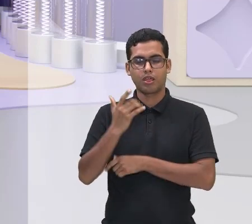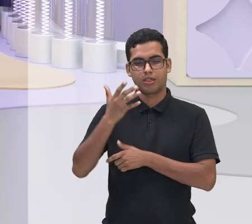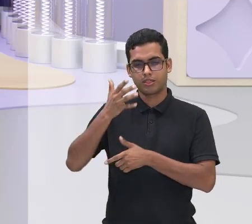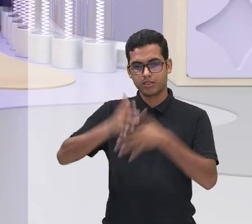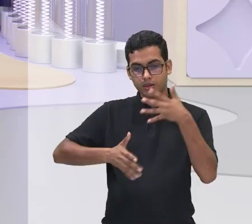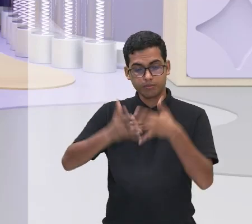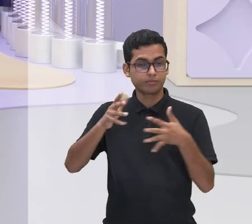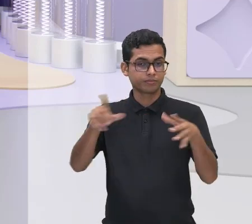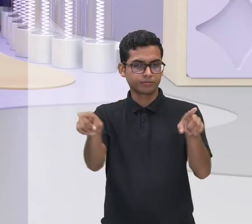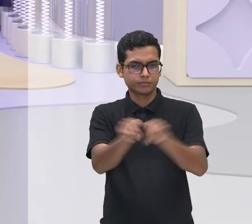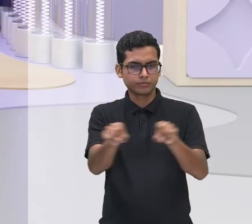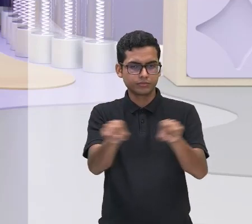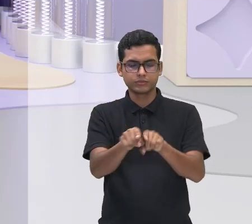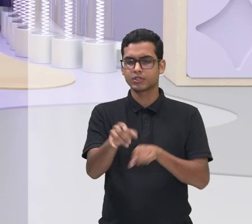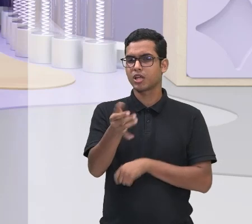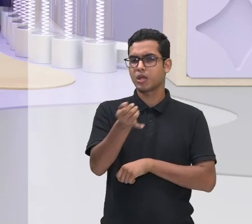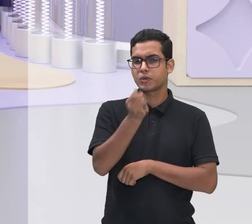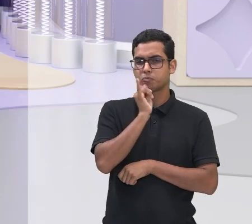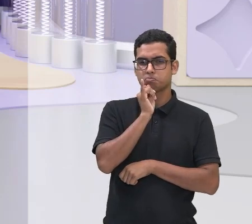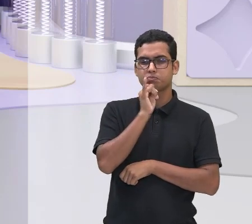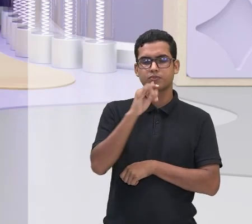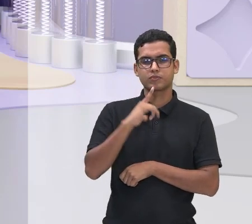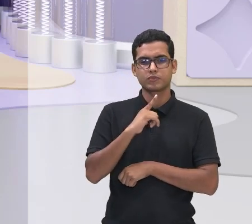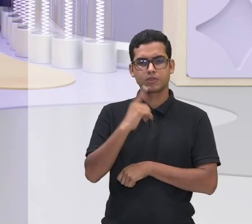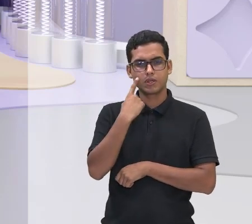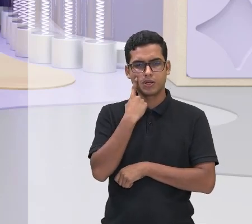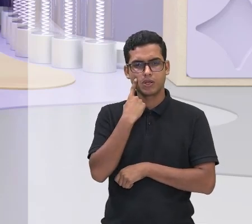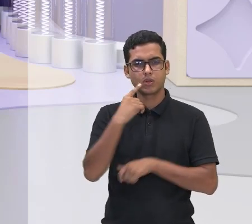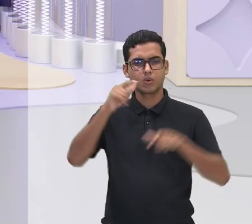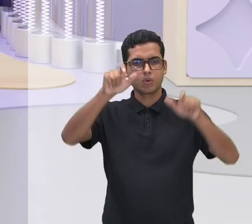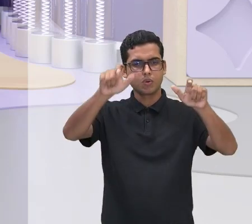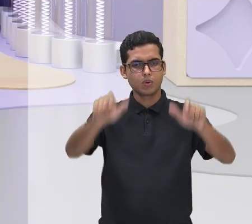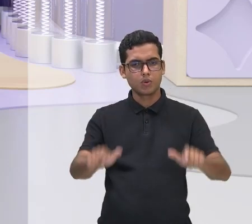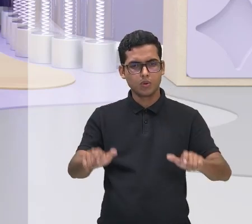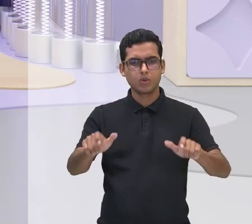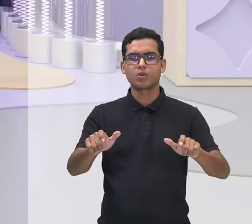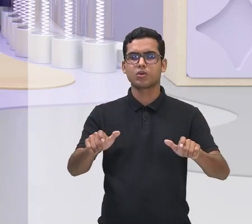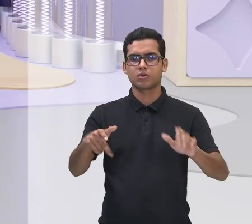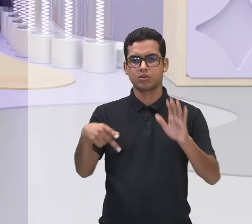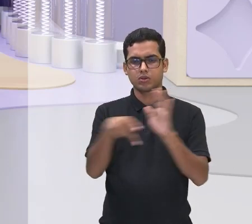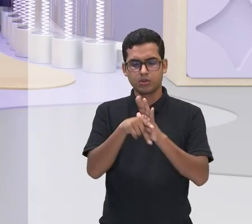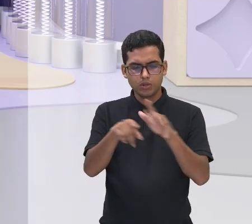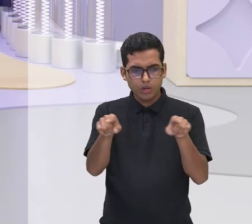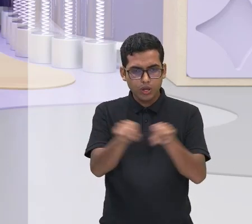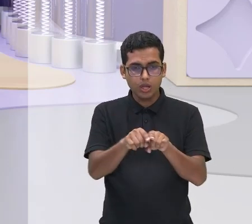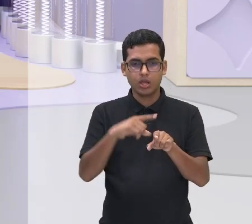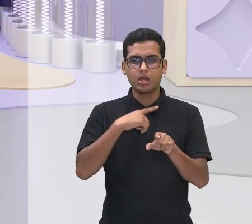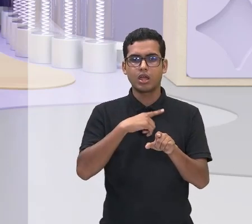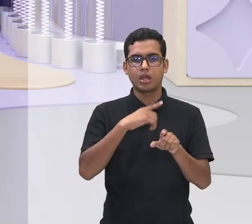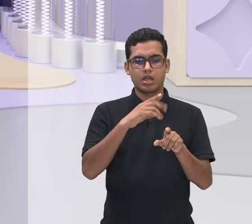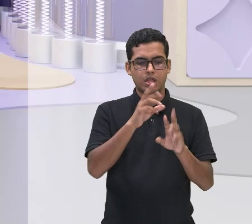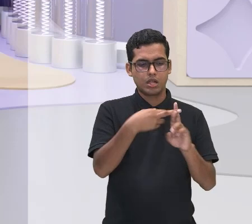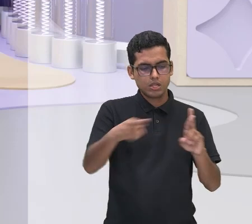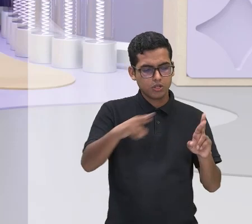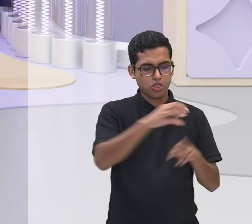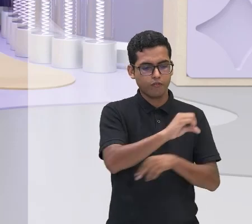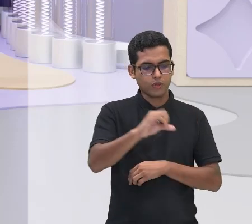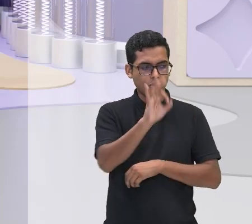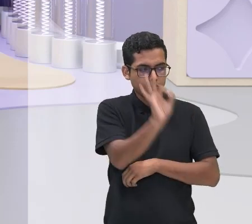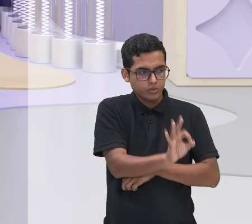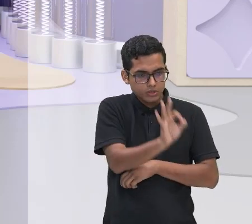e 1% for de outra, aquele estado precisa também ter leis voltadas para aquele 1%. Senão isso